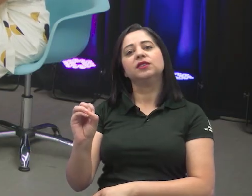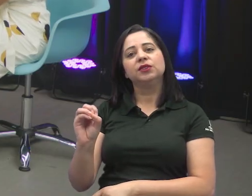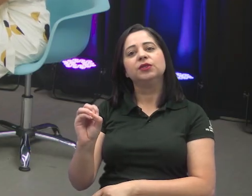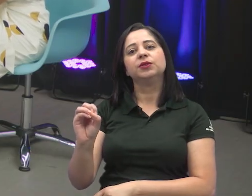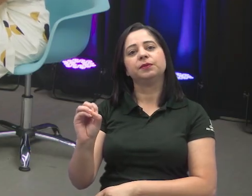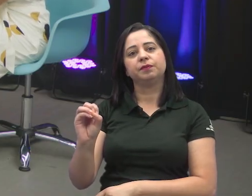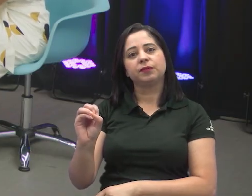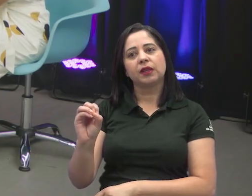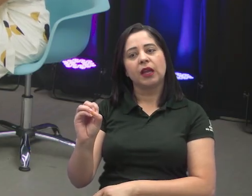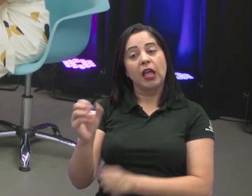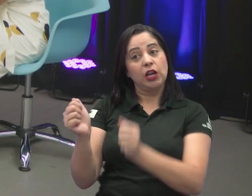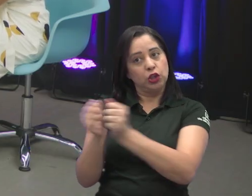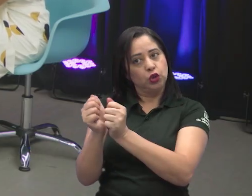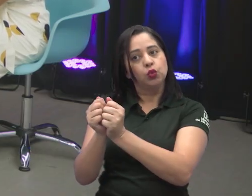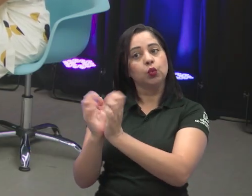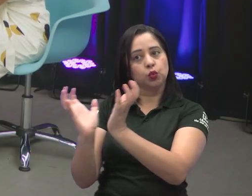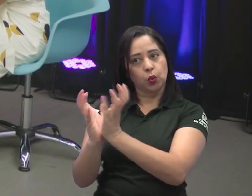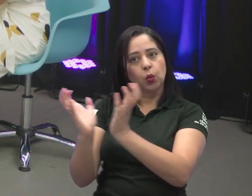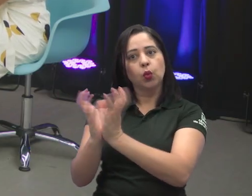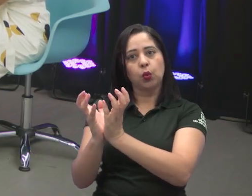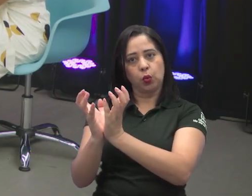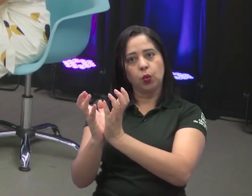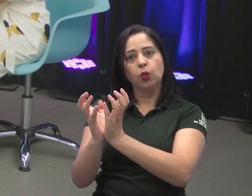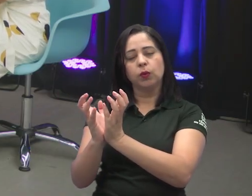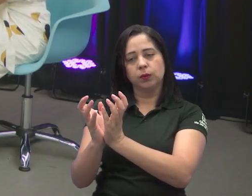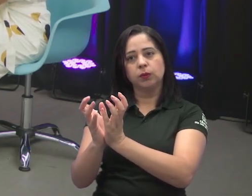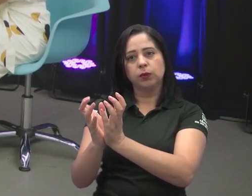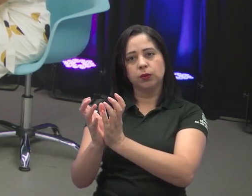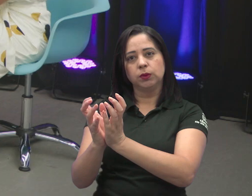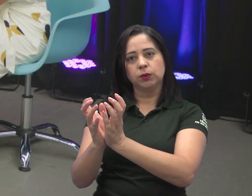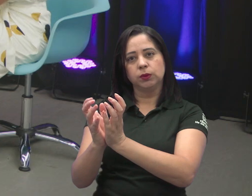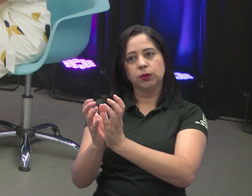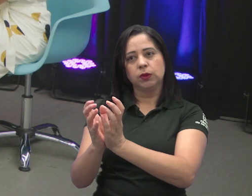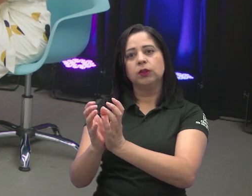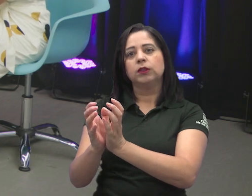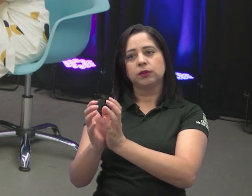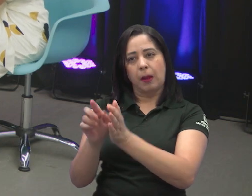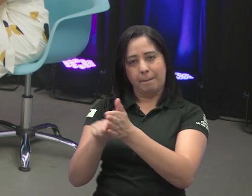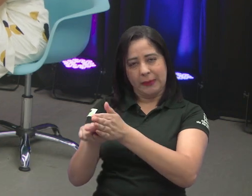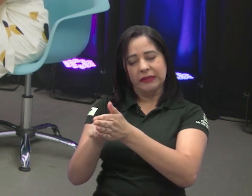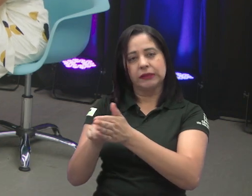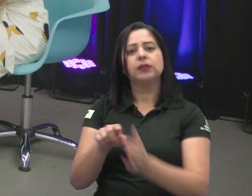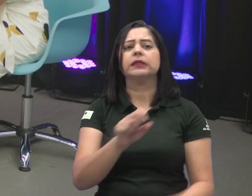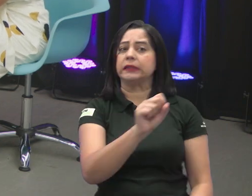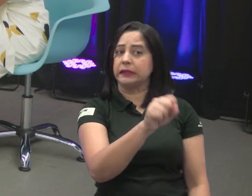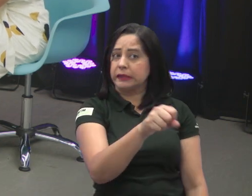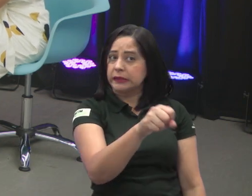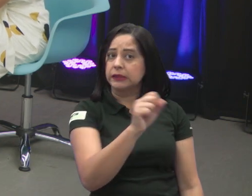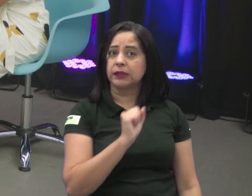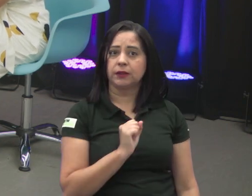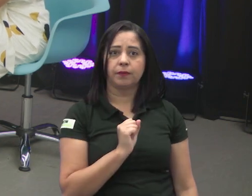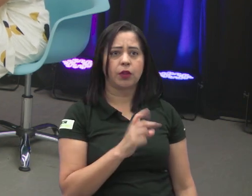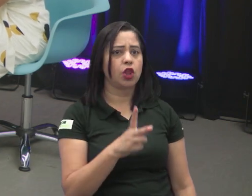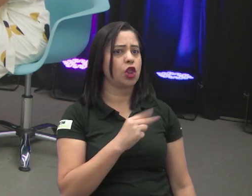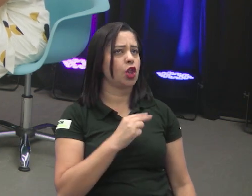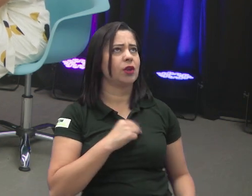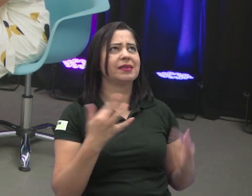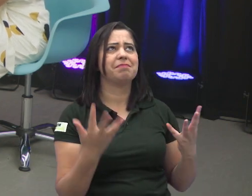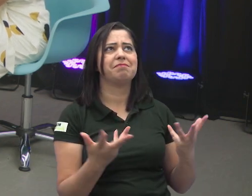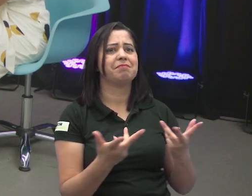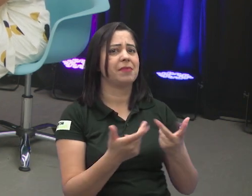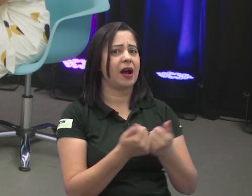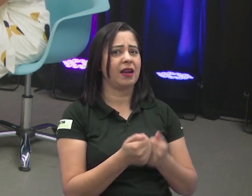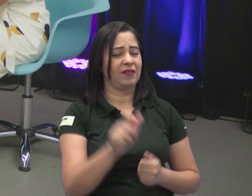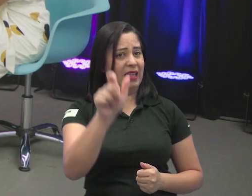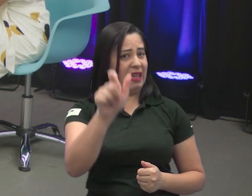da equipe aí junto com a peça. Faz. Então, ele também faz essas participações, né? Sim. E, nossa, é